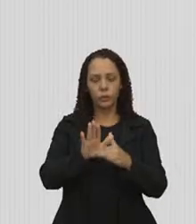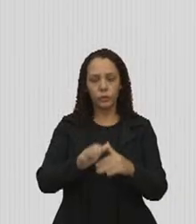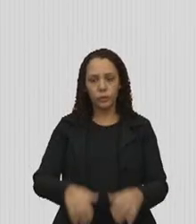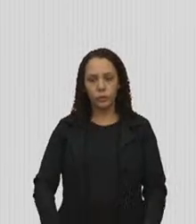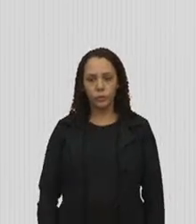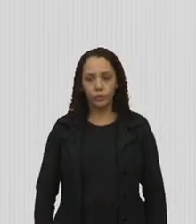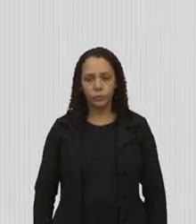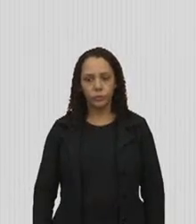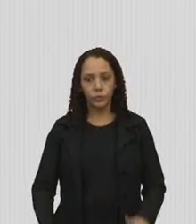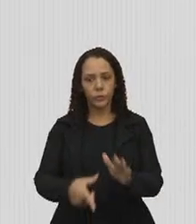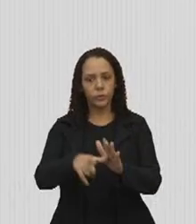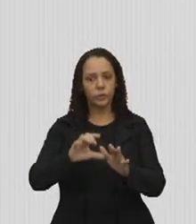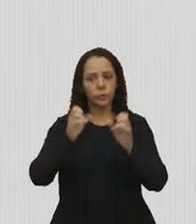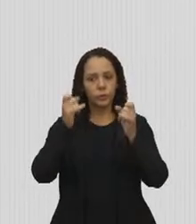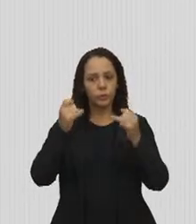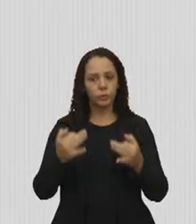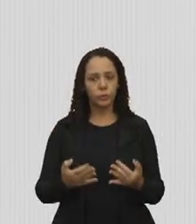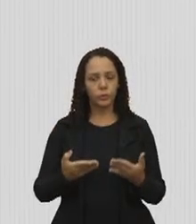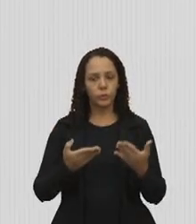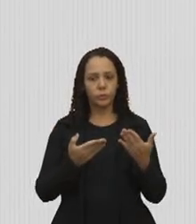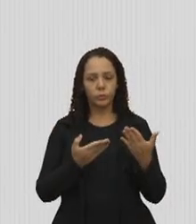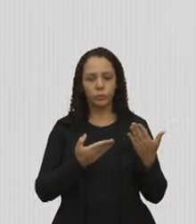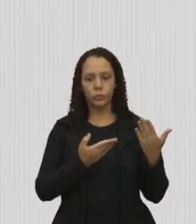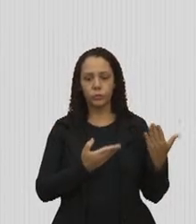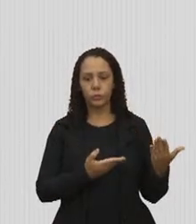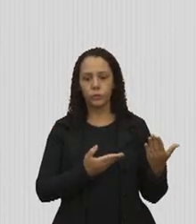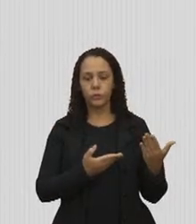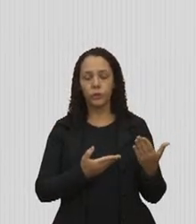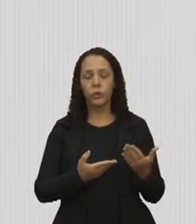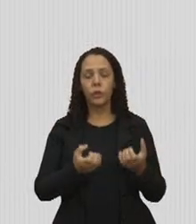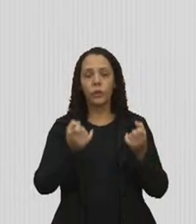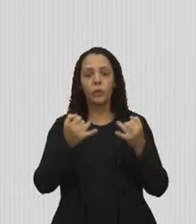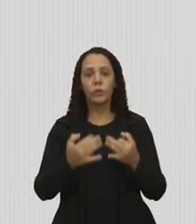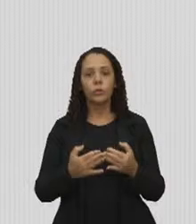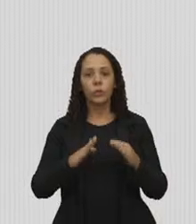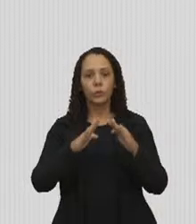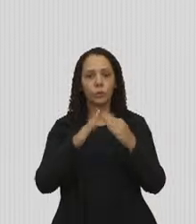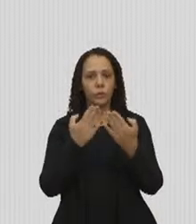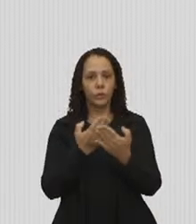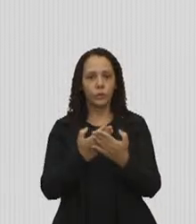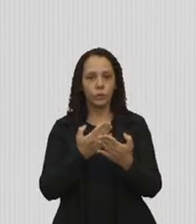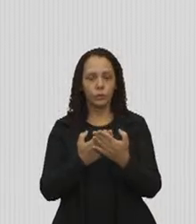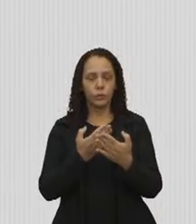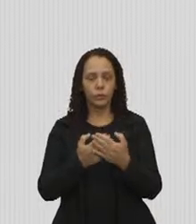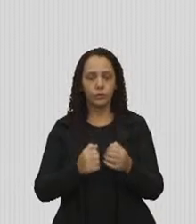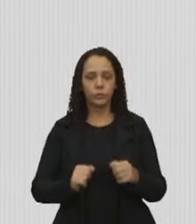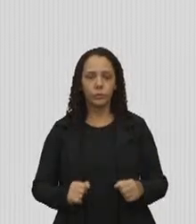Antes de falar sobre esse slide, quero também falar sobre a estrutura do campus, né? O campus